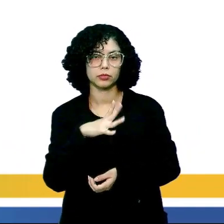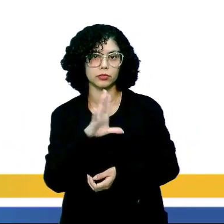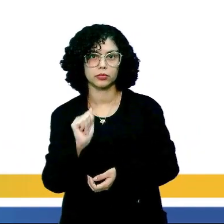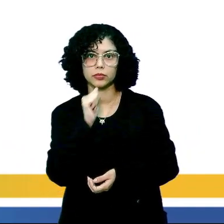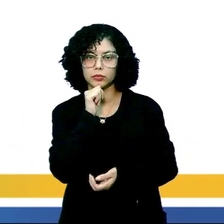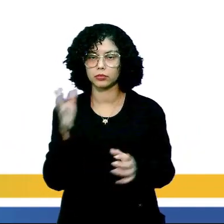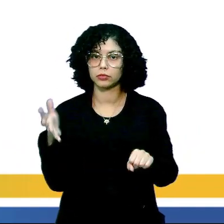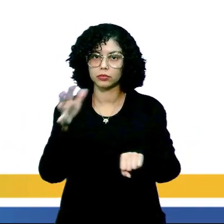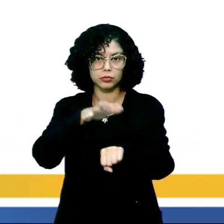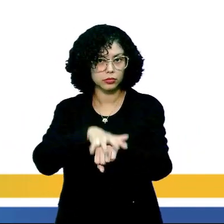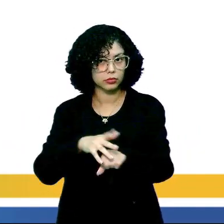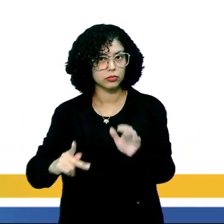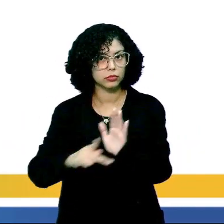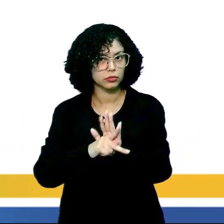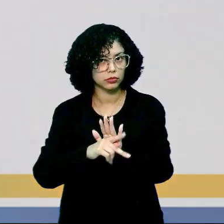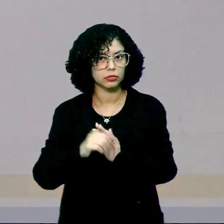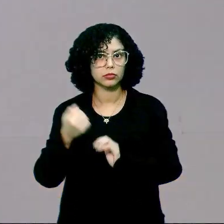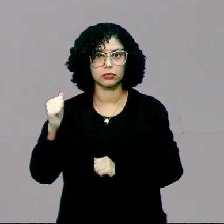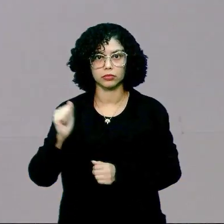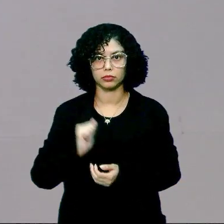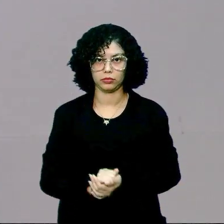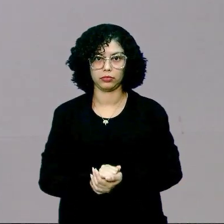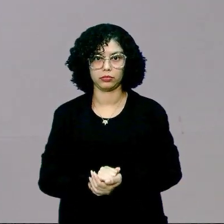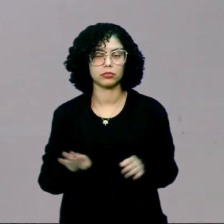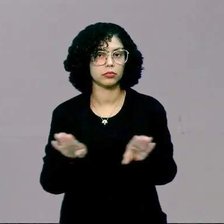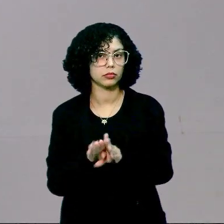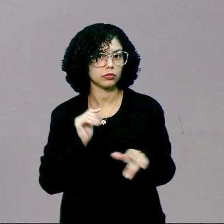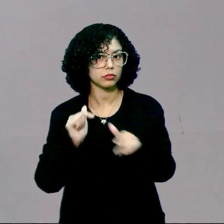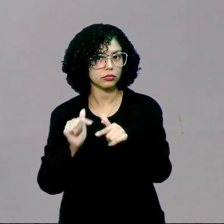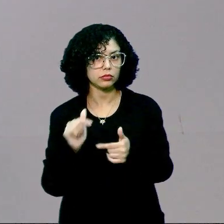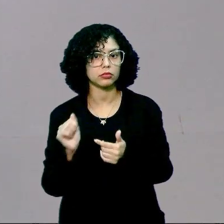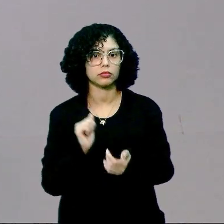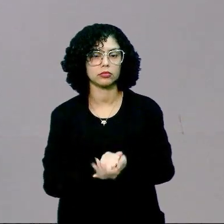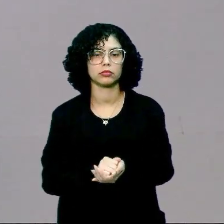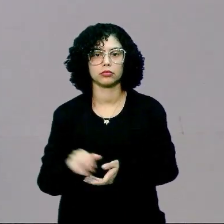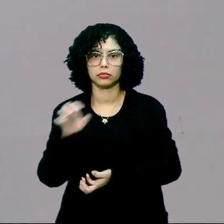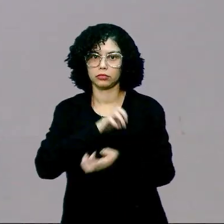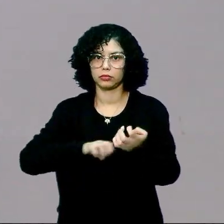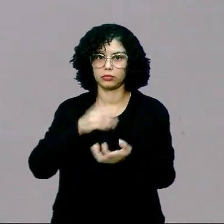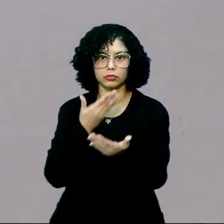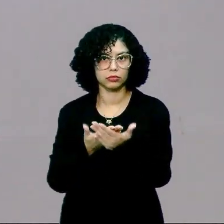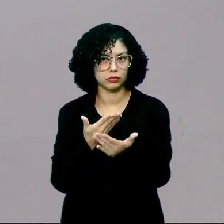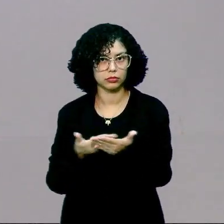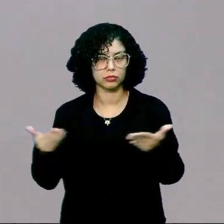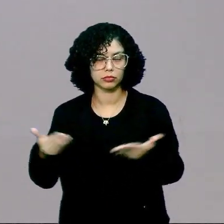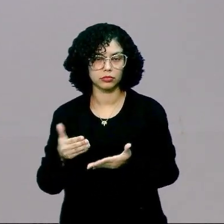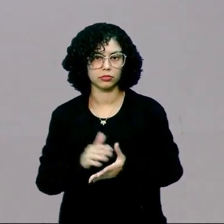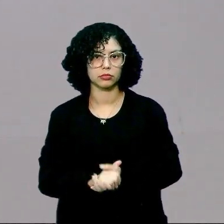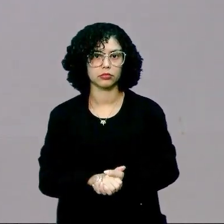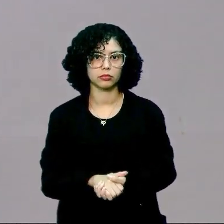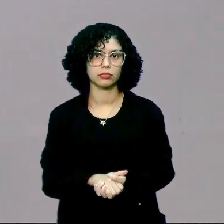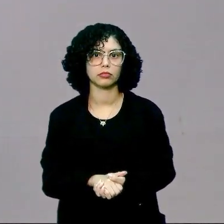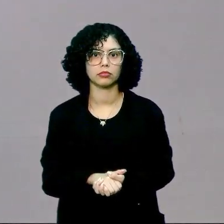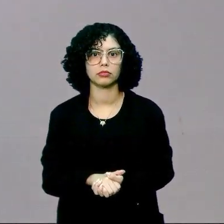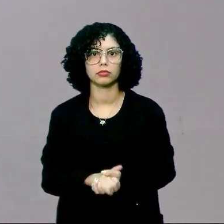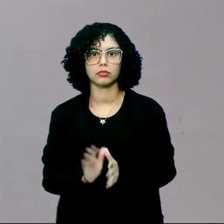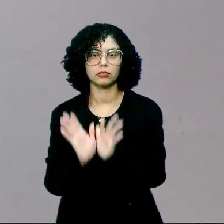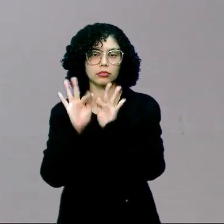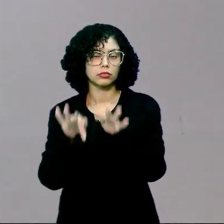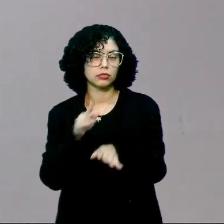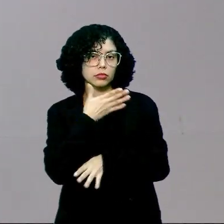e a independência dela. Nós vamos trabalhar com essas revoltas nessa aula, tá? Então, vamos lá afinar o